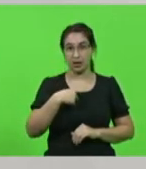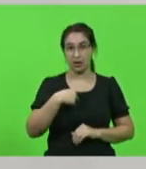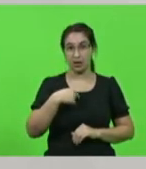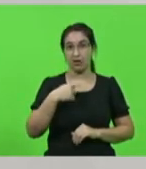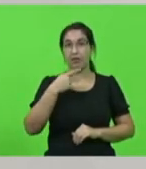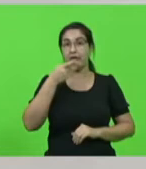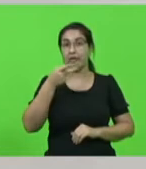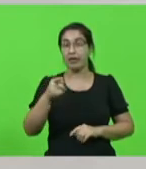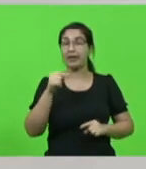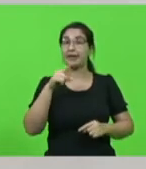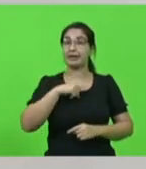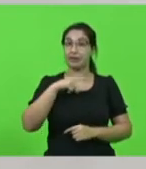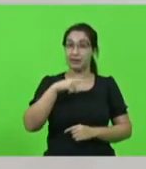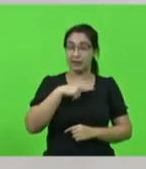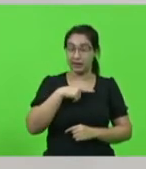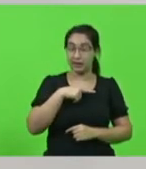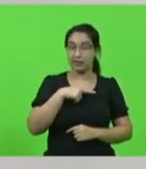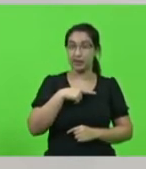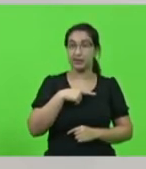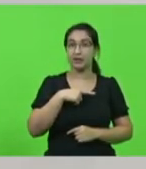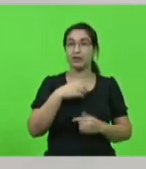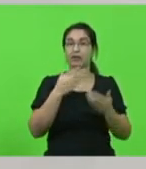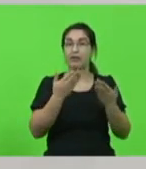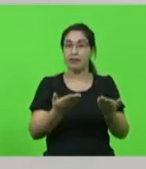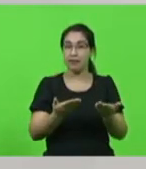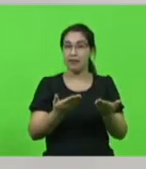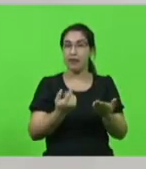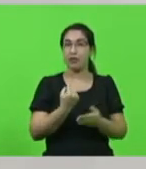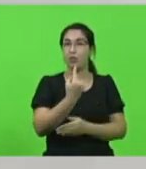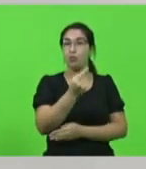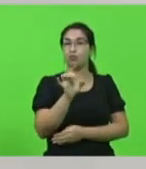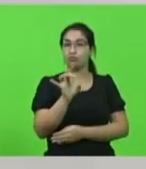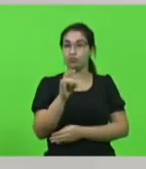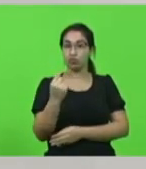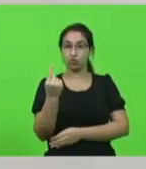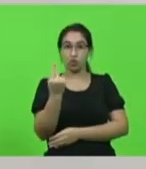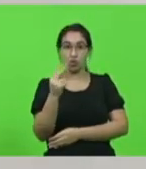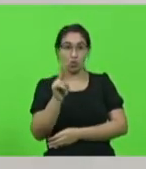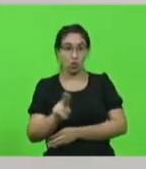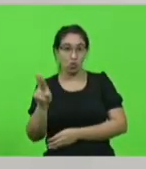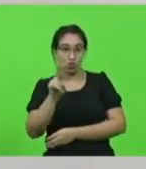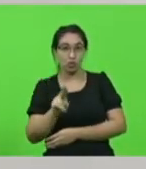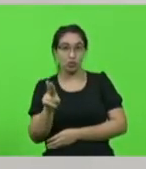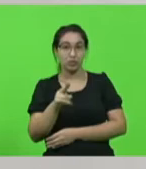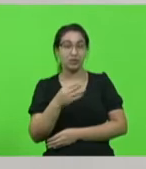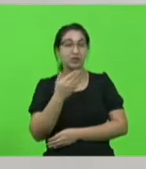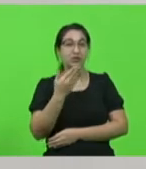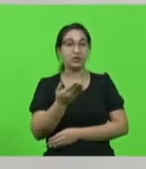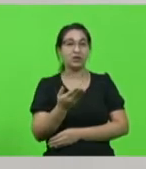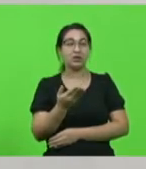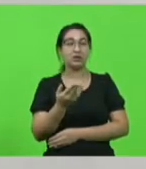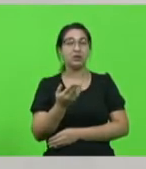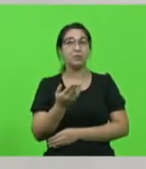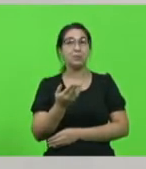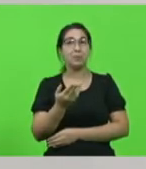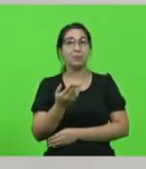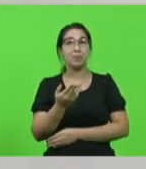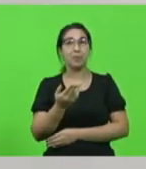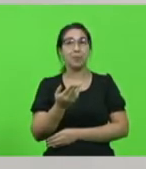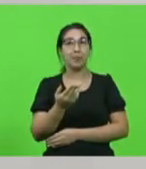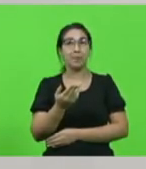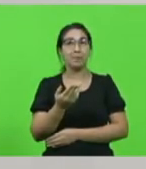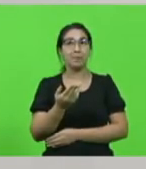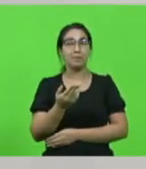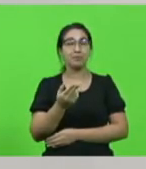que esse monopólio causa uma subutilização deste